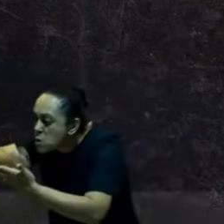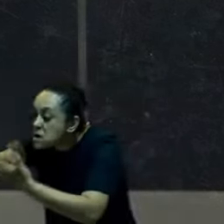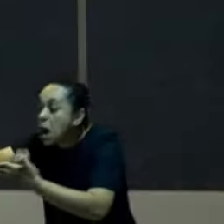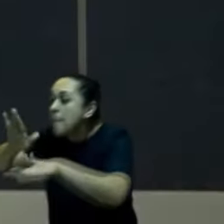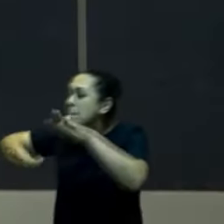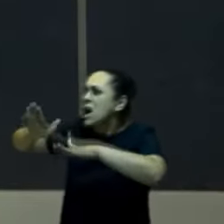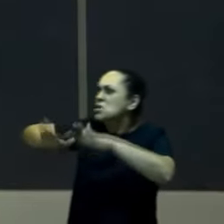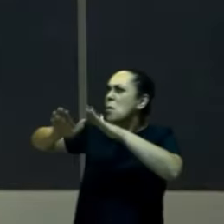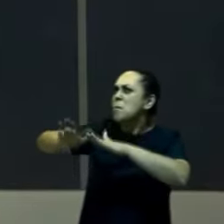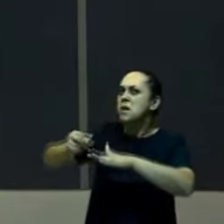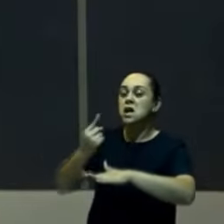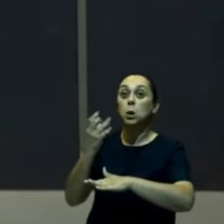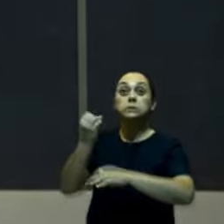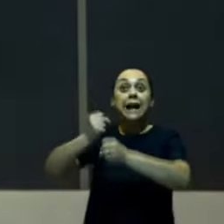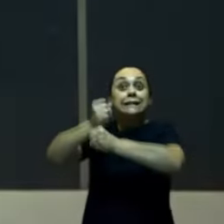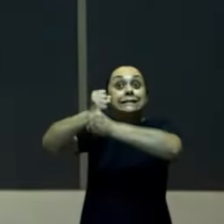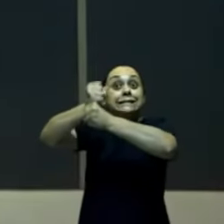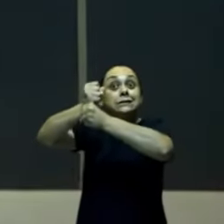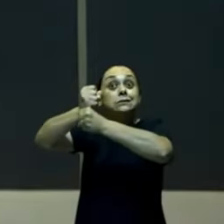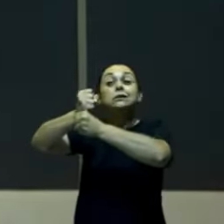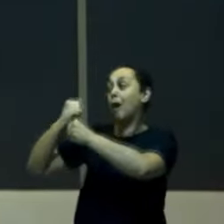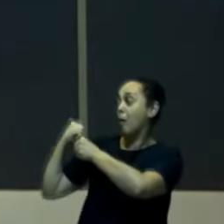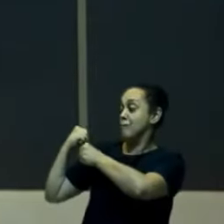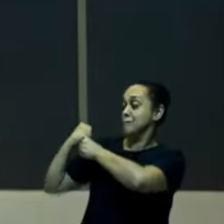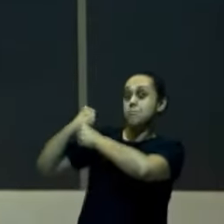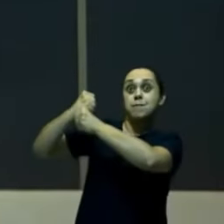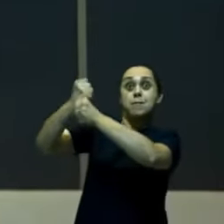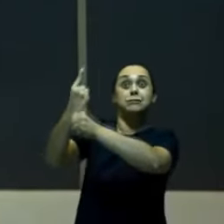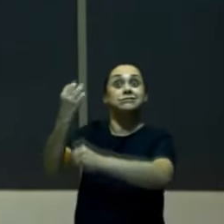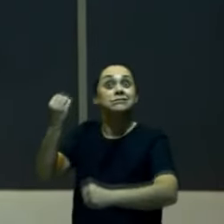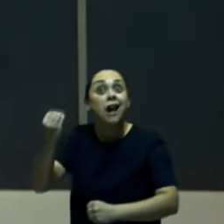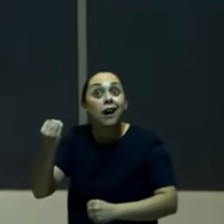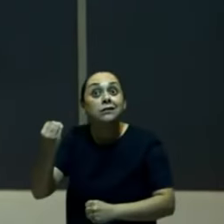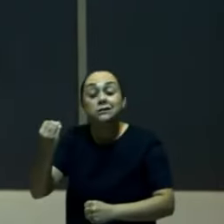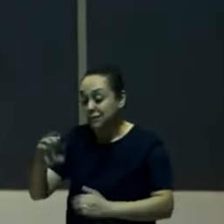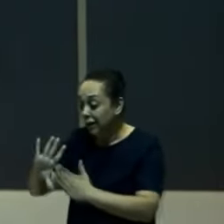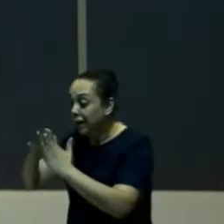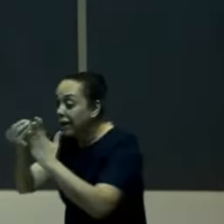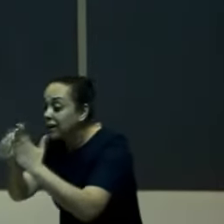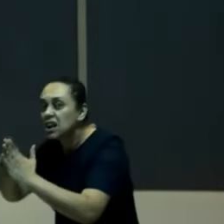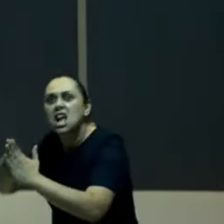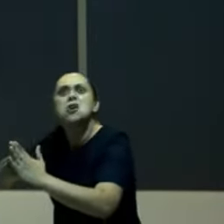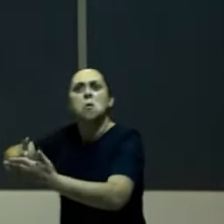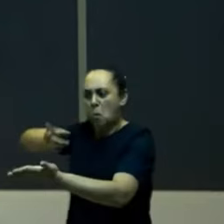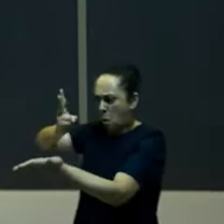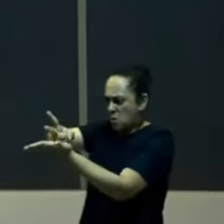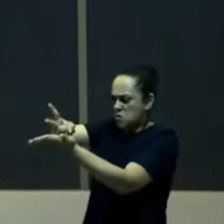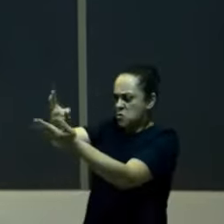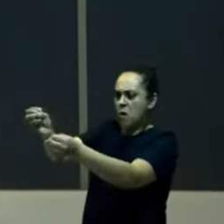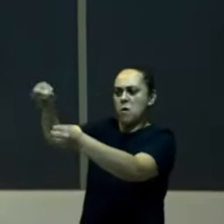anos. 10 anos que aquela igreja continuava ofertando para Paulo.